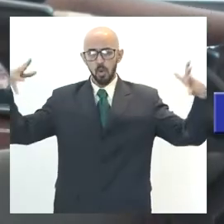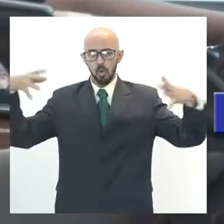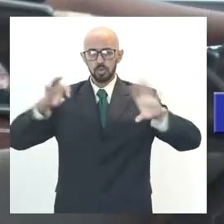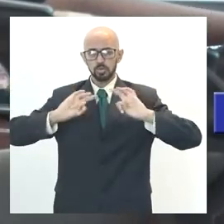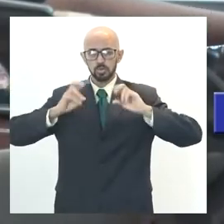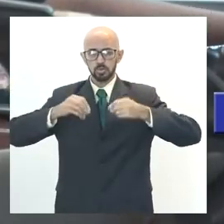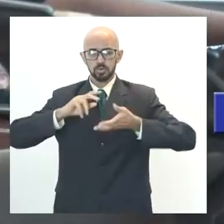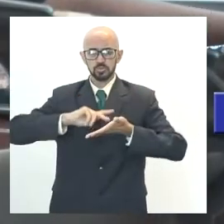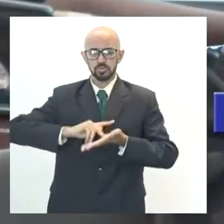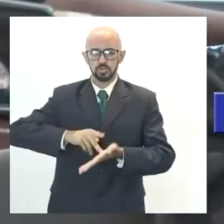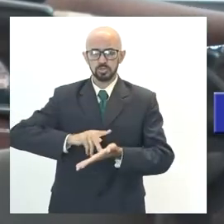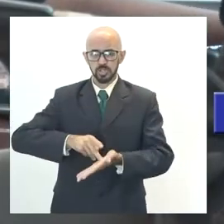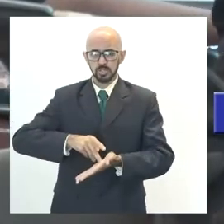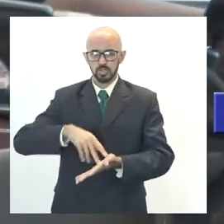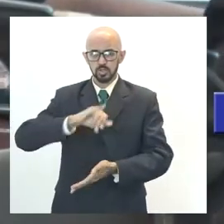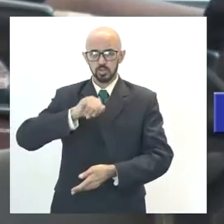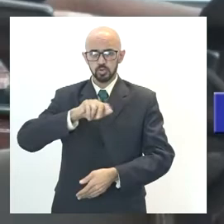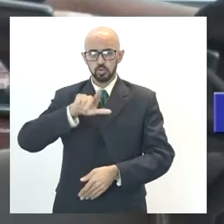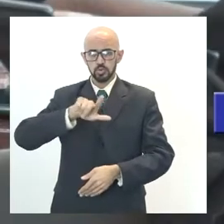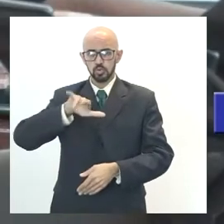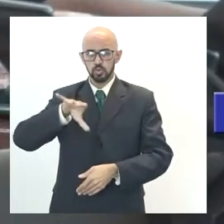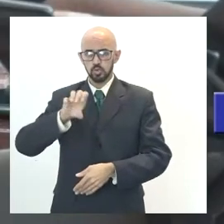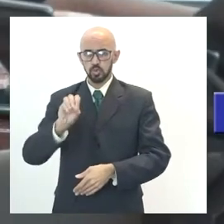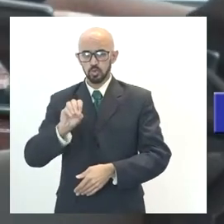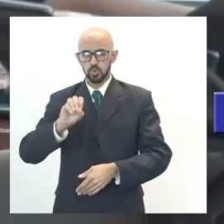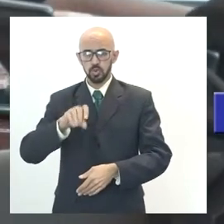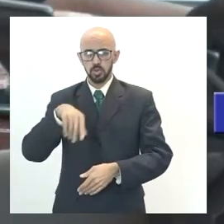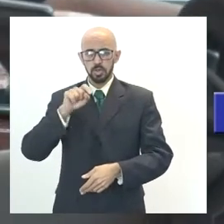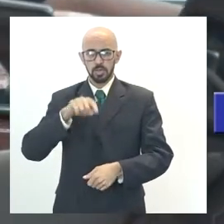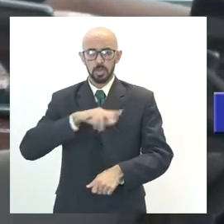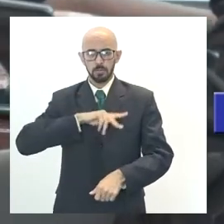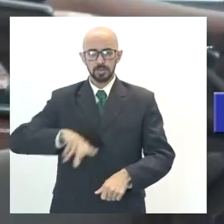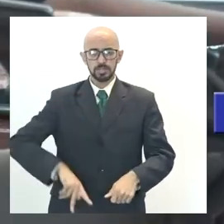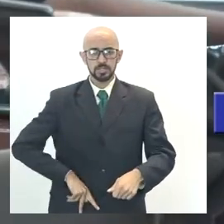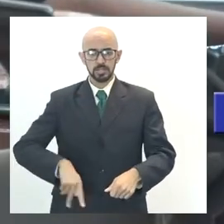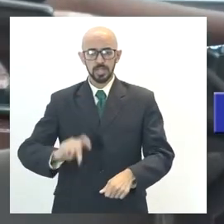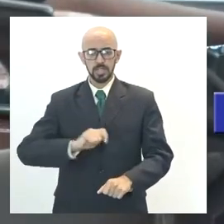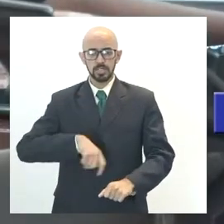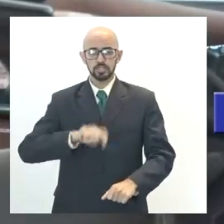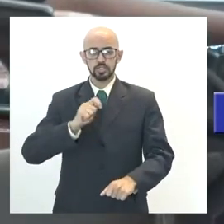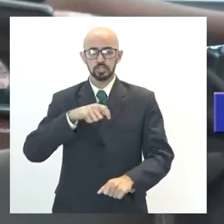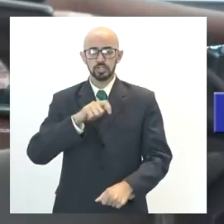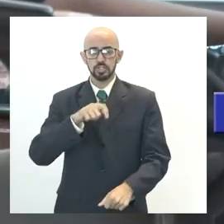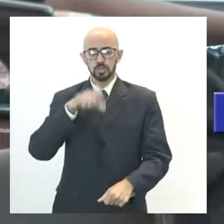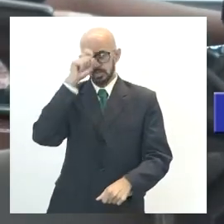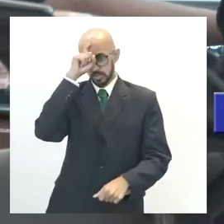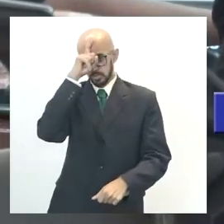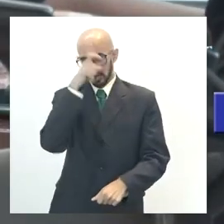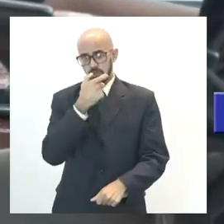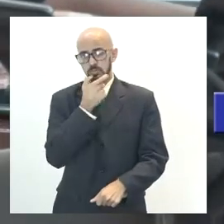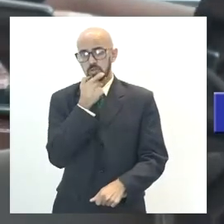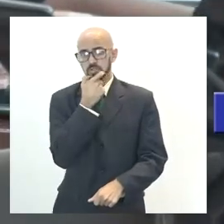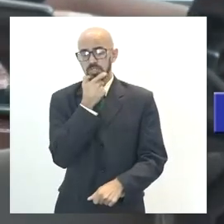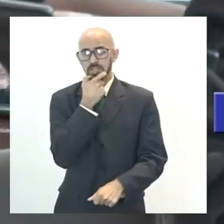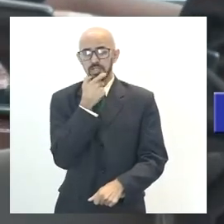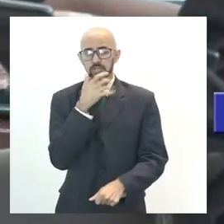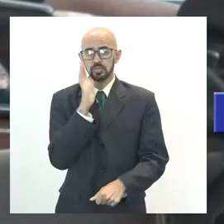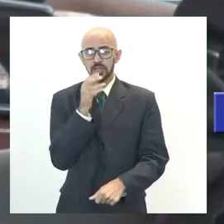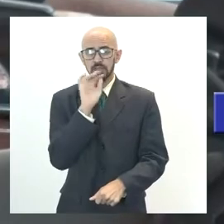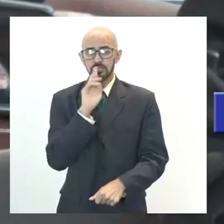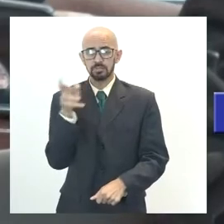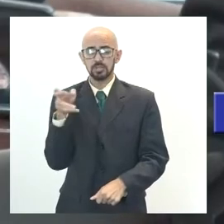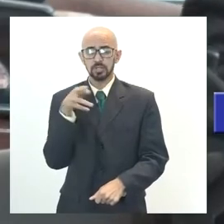Júlio Noronha presidente do corpo Clínico do Hospital Geral de Bonsucesso respondendo um padre há mais de um ano